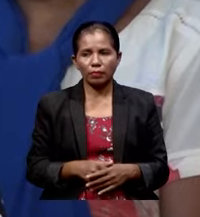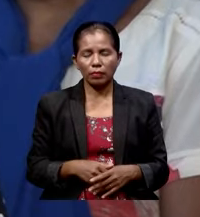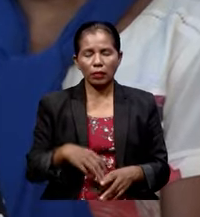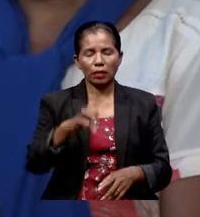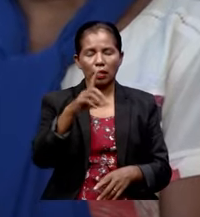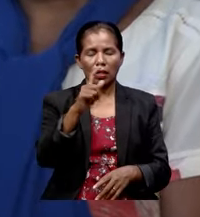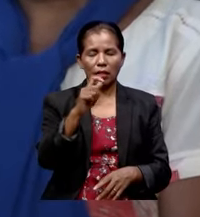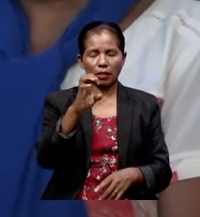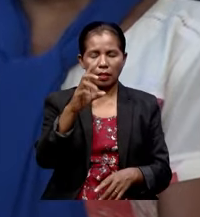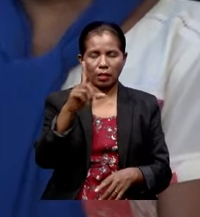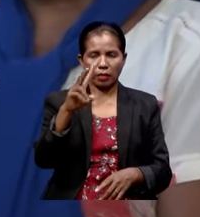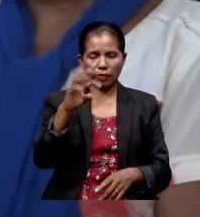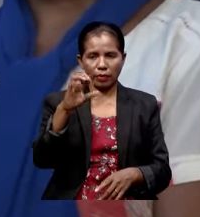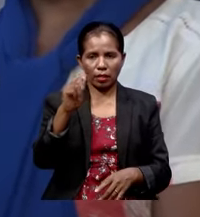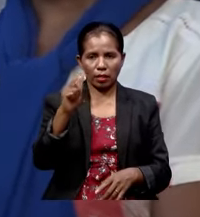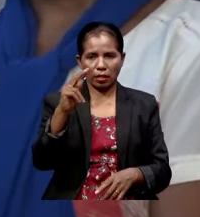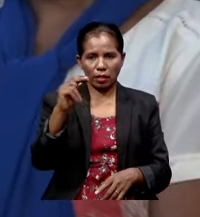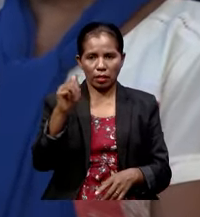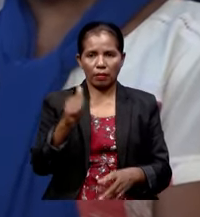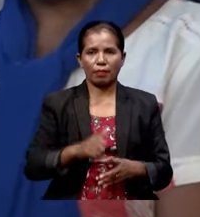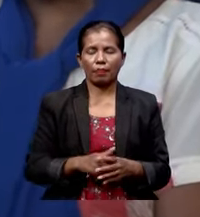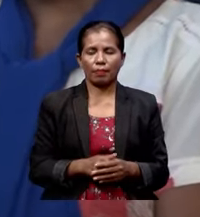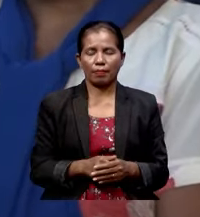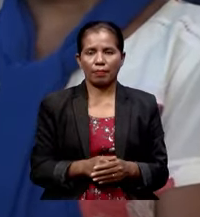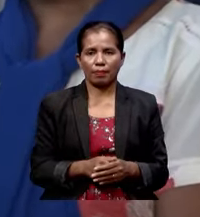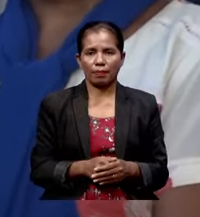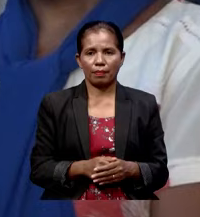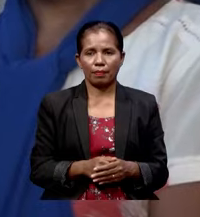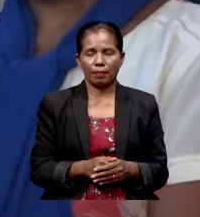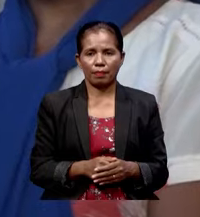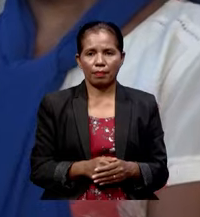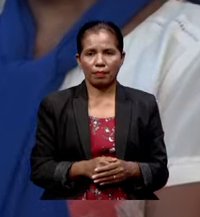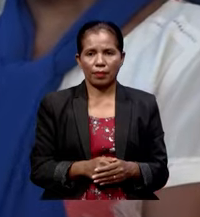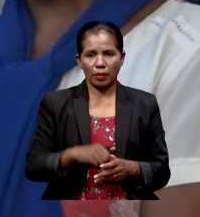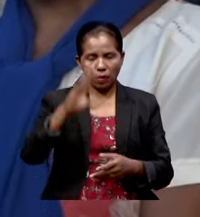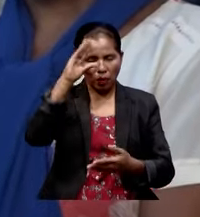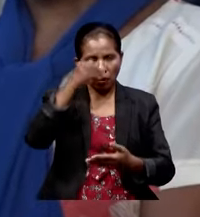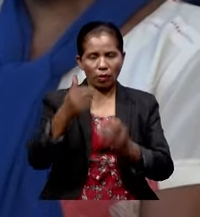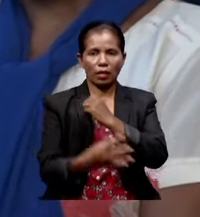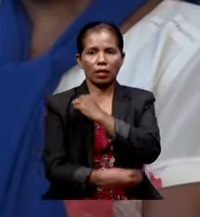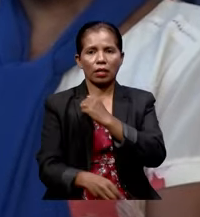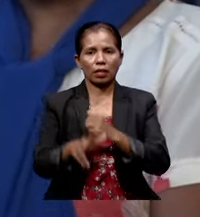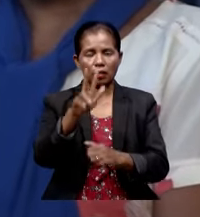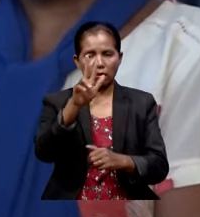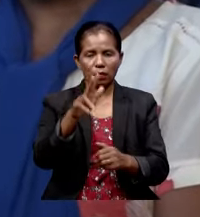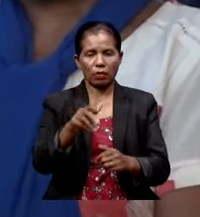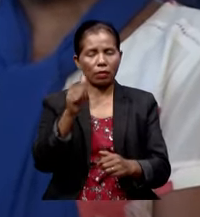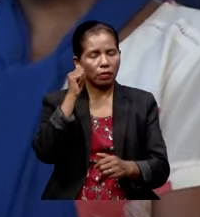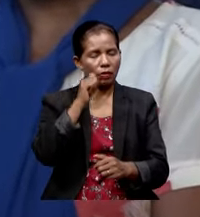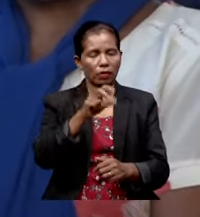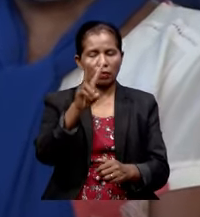Etelvina Fernandes Belo Bidolimão, o Siquela, o Oankiak na Intolo,